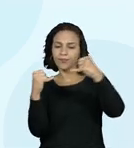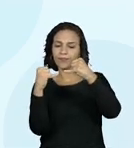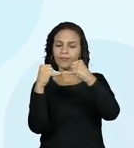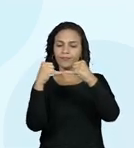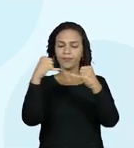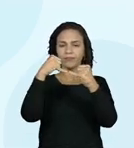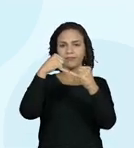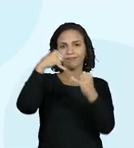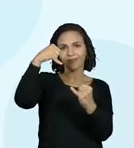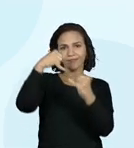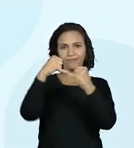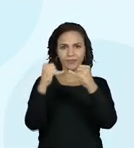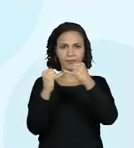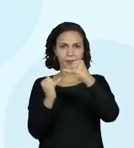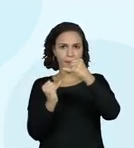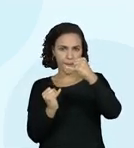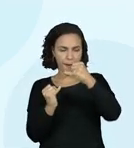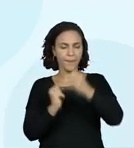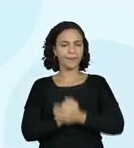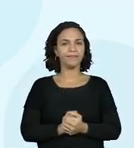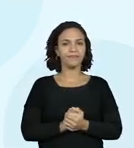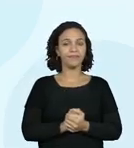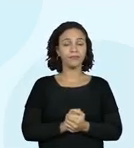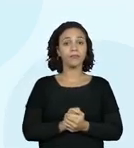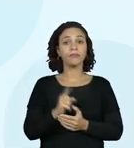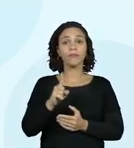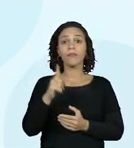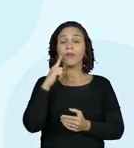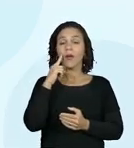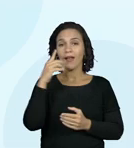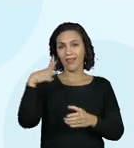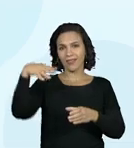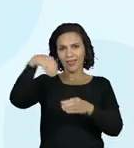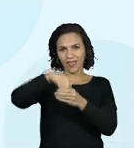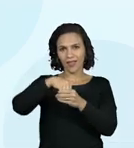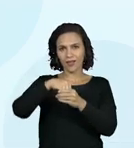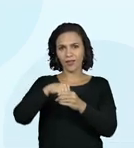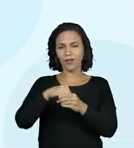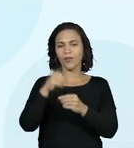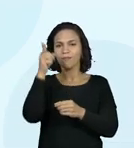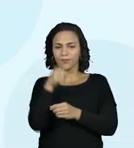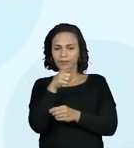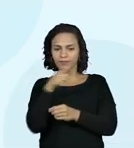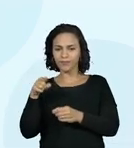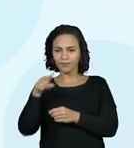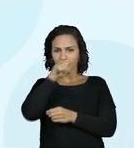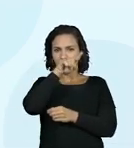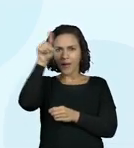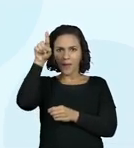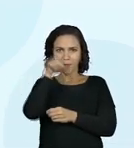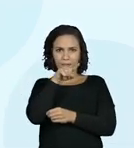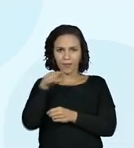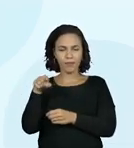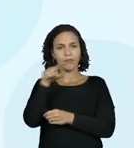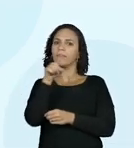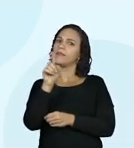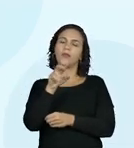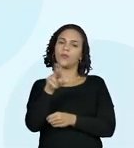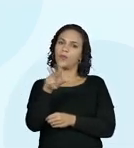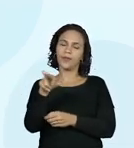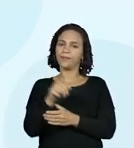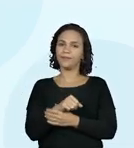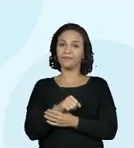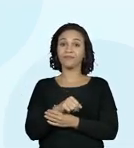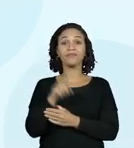dizer pedaços de reta. Que não se cruzam. Turma, se tiver cruzamento, não é polígono. O nome tem